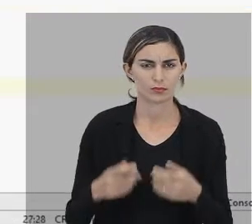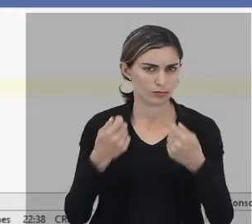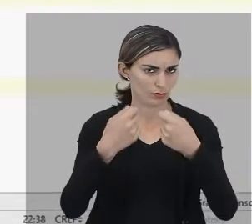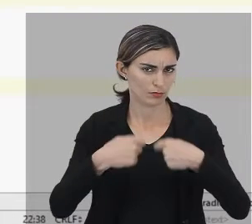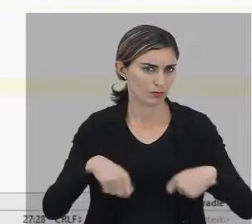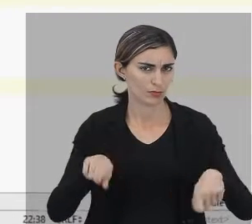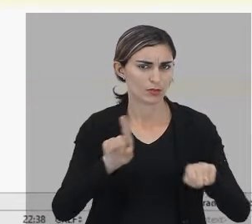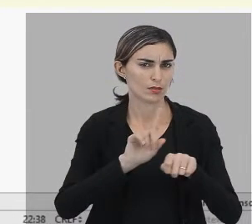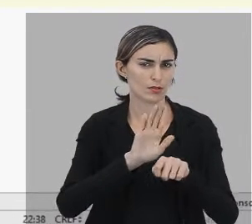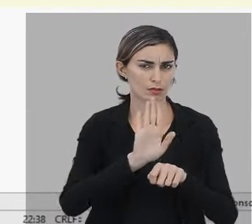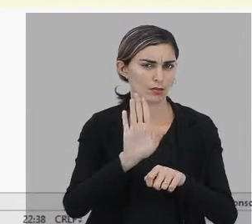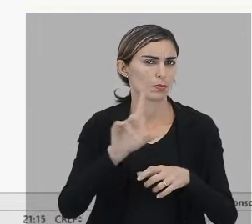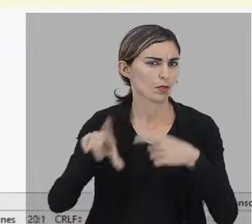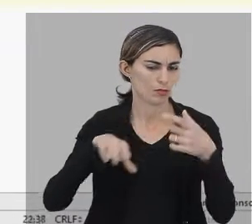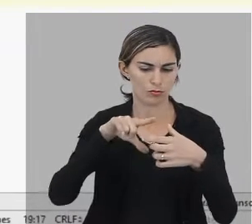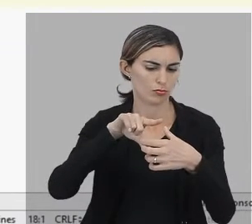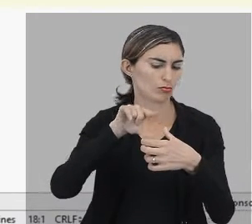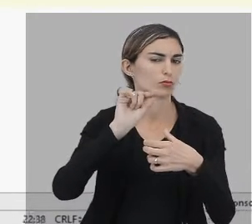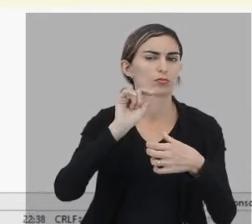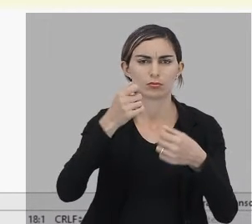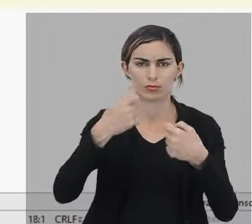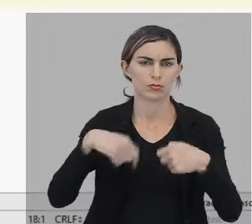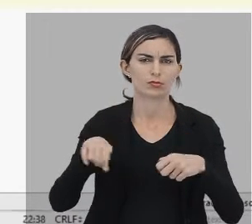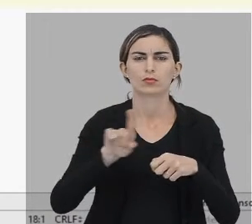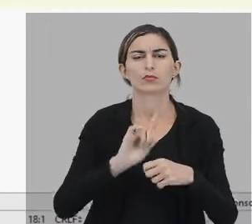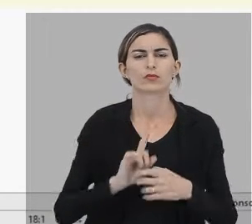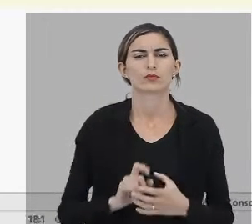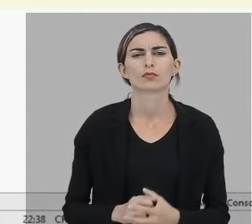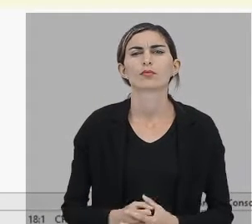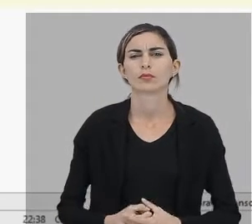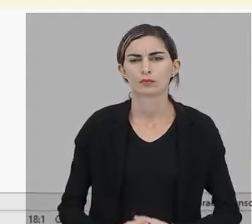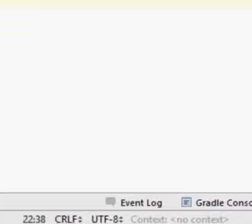Não precisamos mais do sorteio.